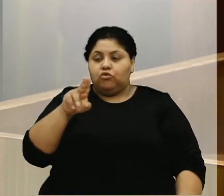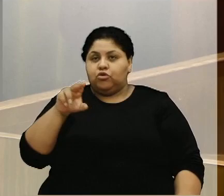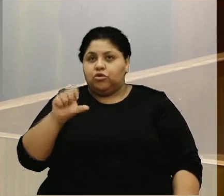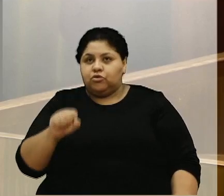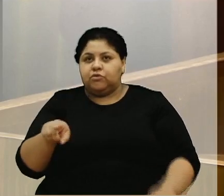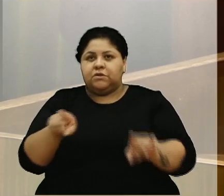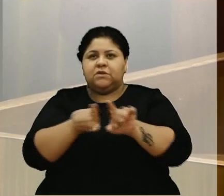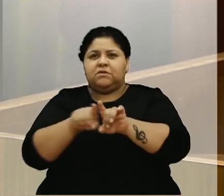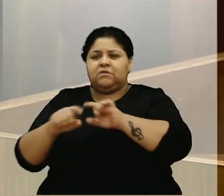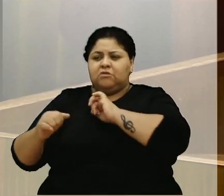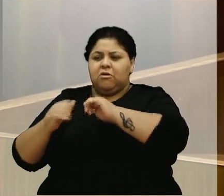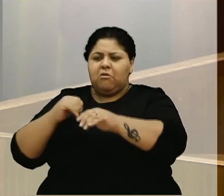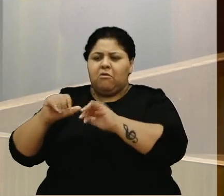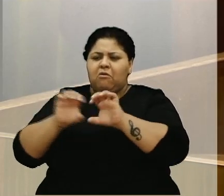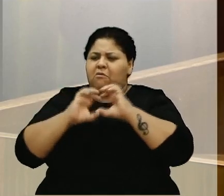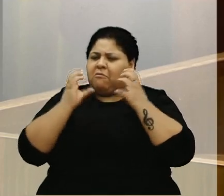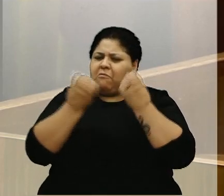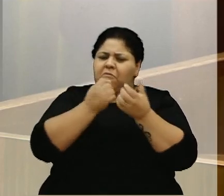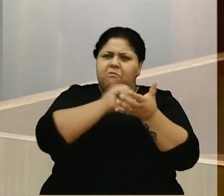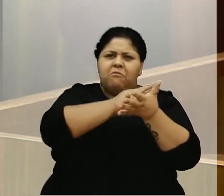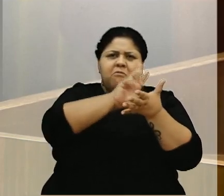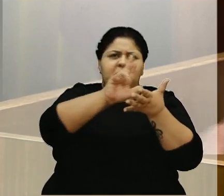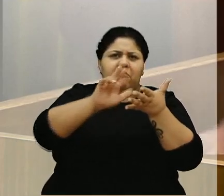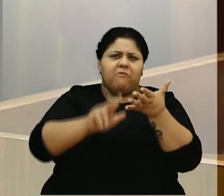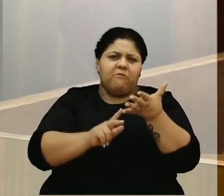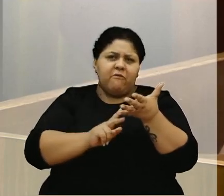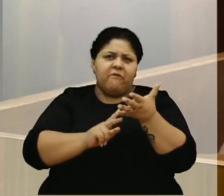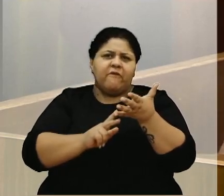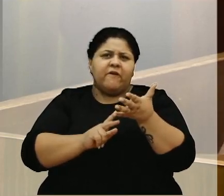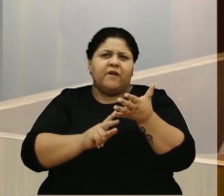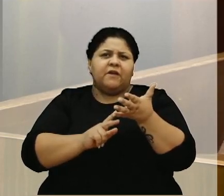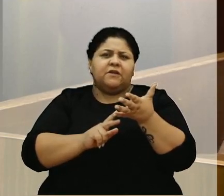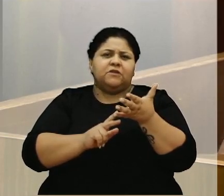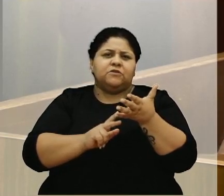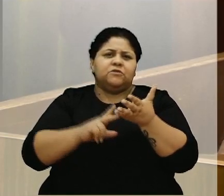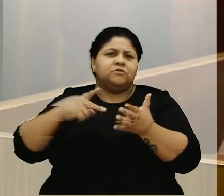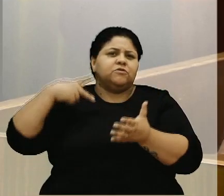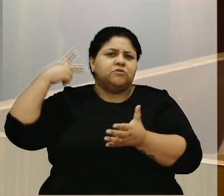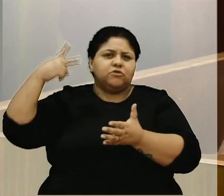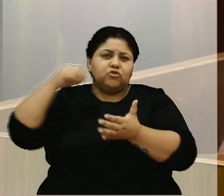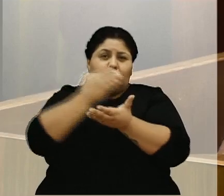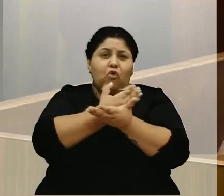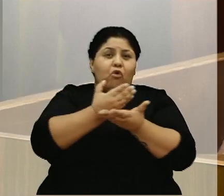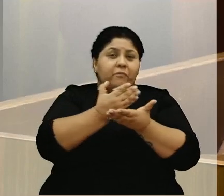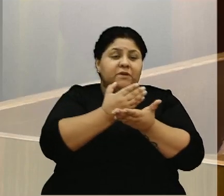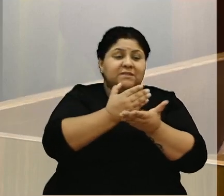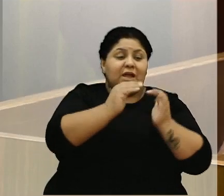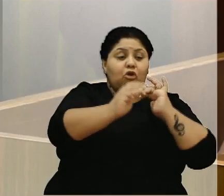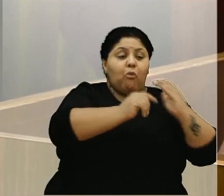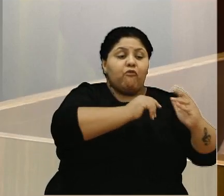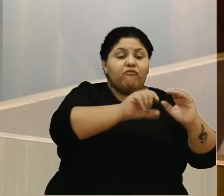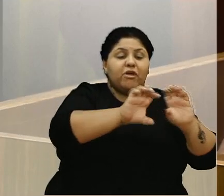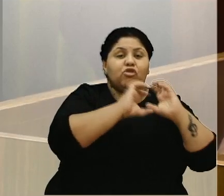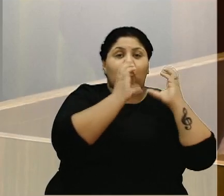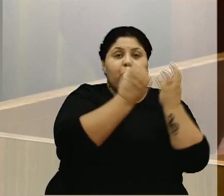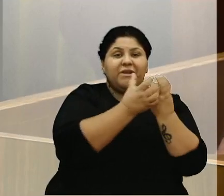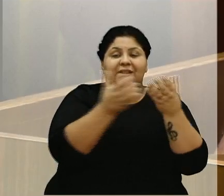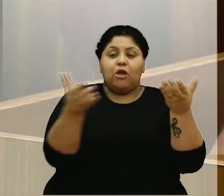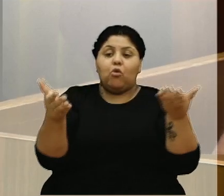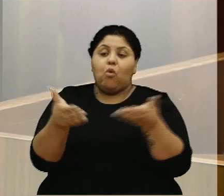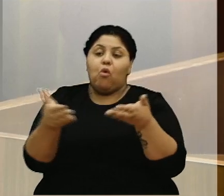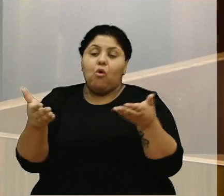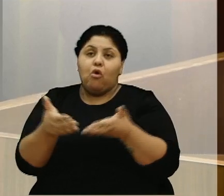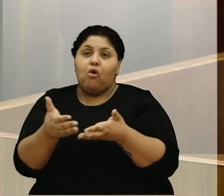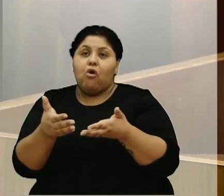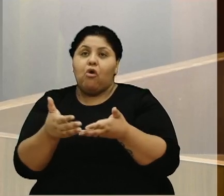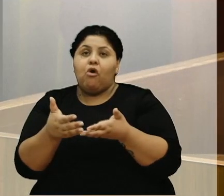comunitários. Vários vereadores que foram presidente de bairro, que vieram aí dos movimentos comunitários. E hoje a